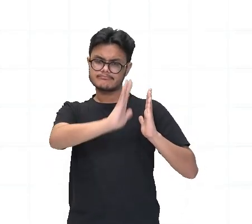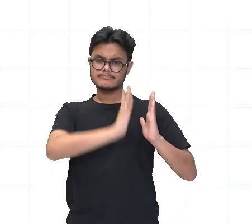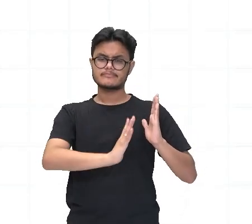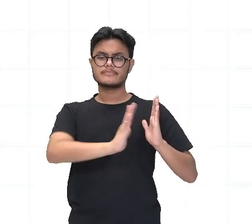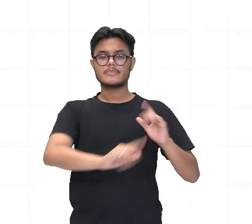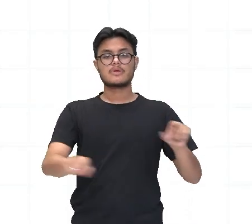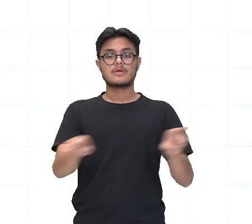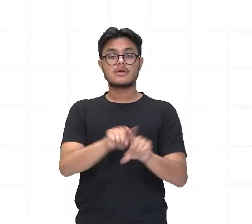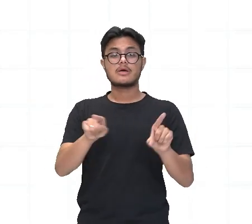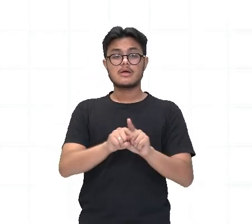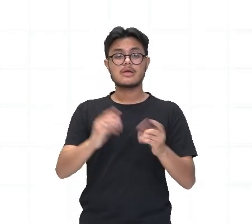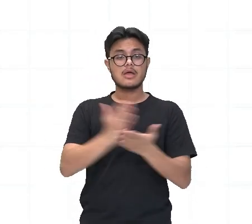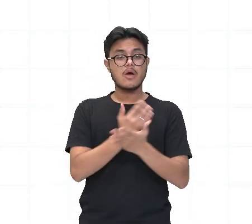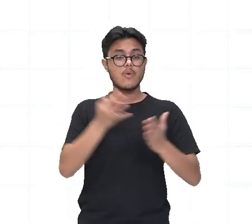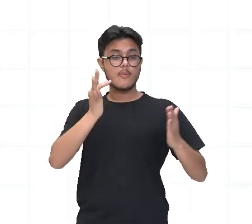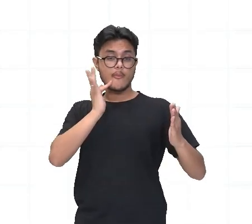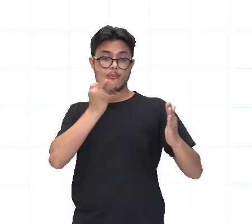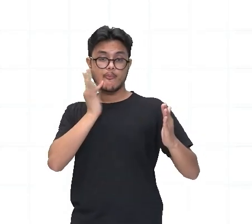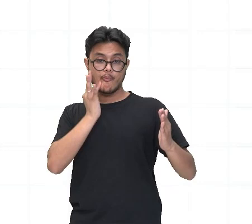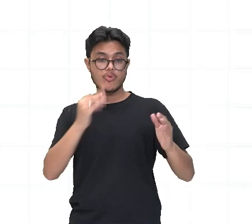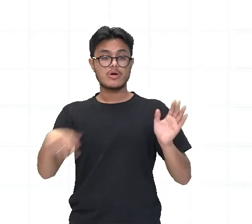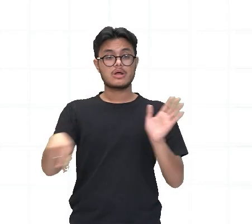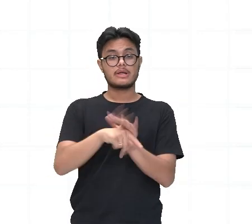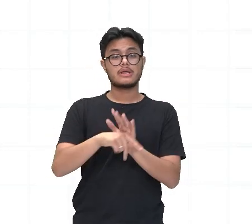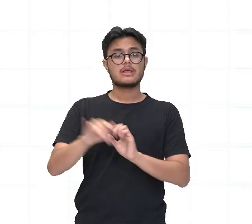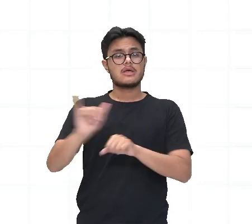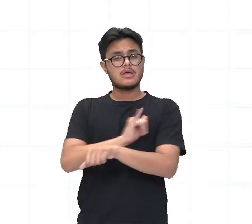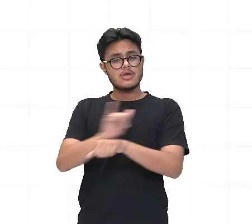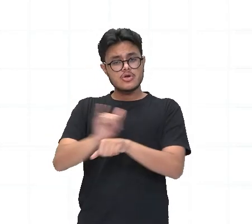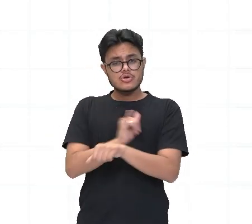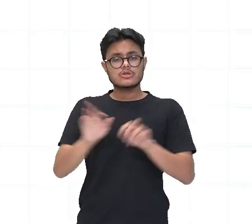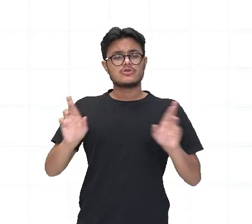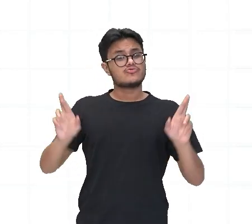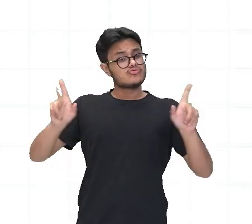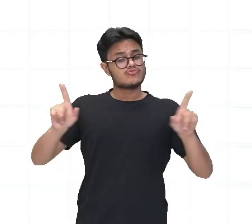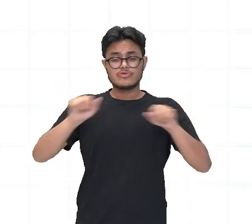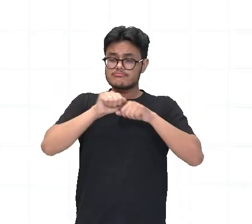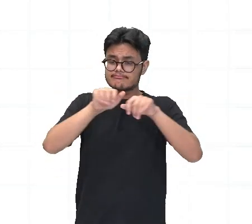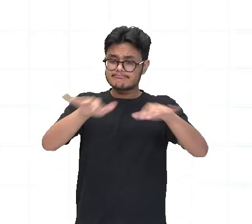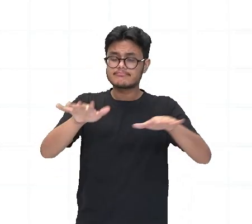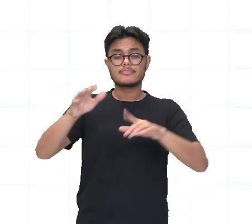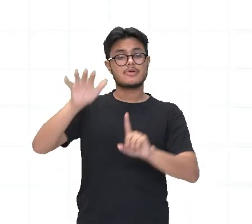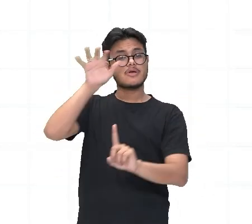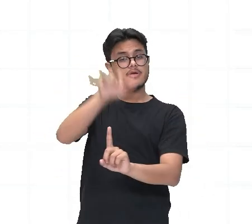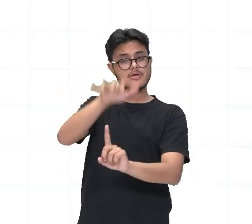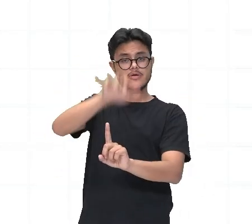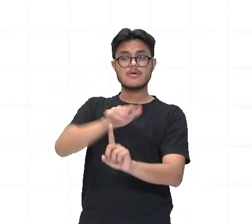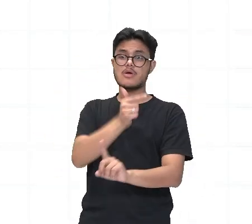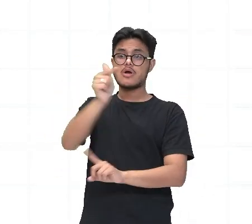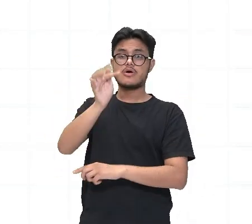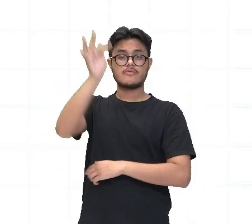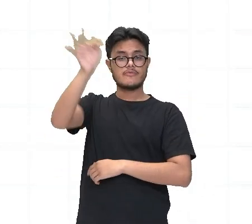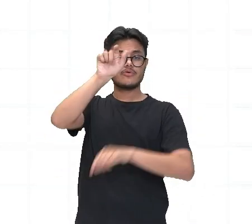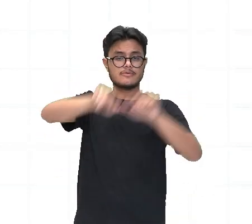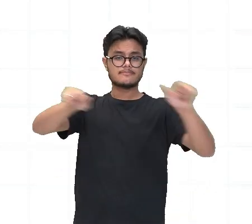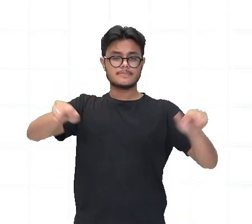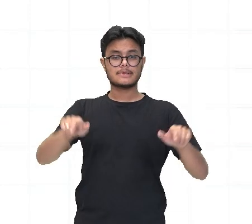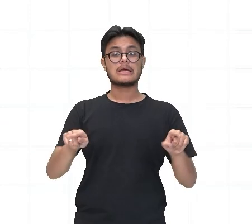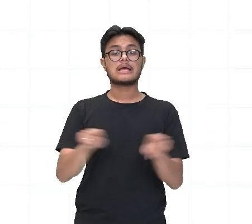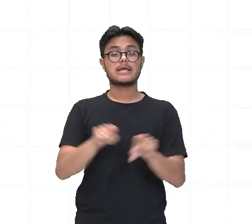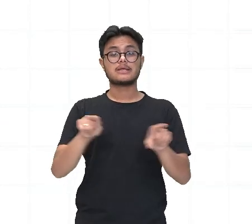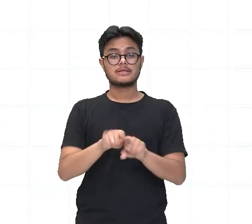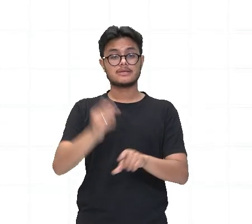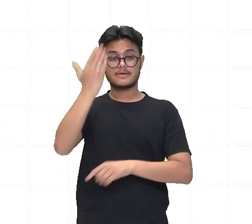do fruto nas cestarias é uma forma de difundir esse conhecimento para as gerações futuras. Ao ensinar o padrão